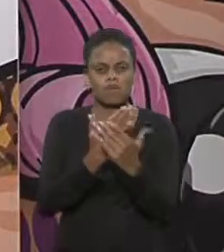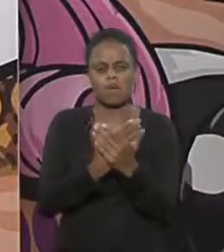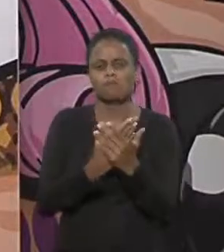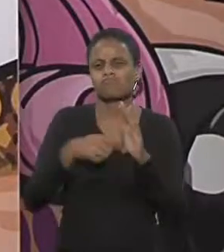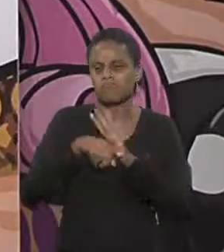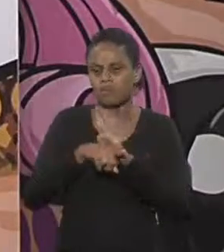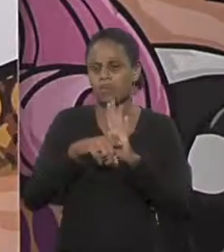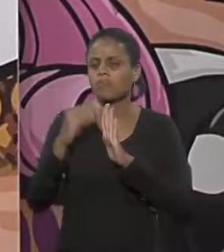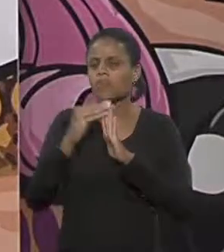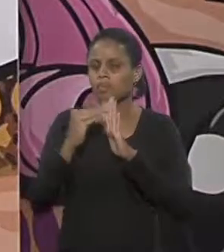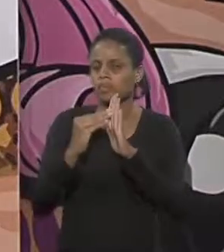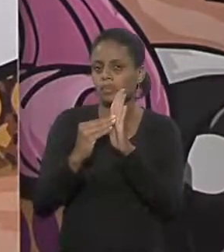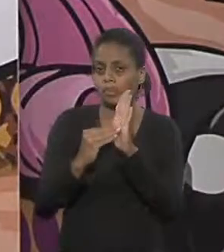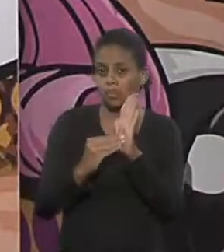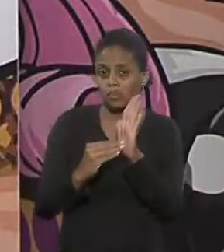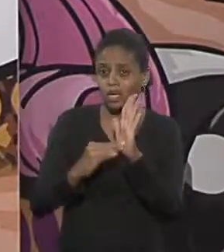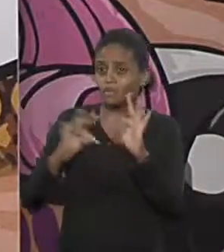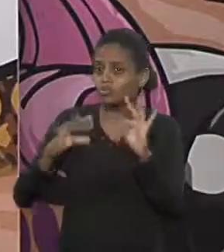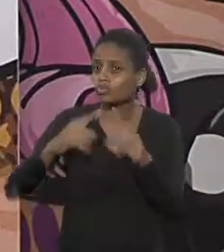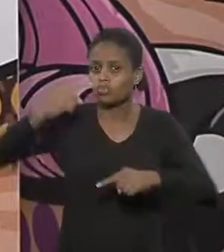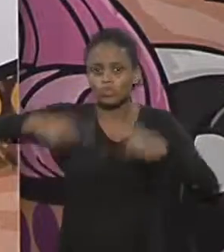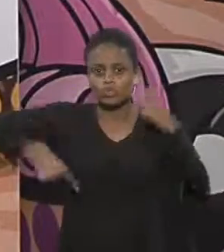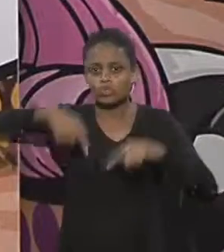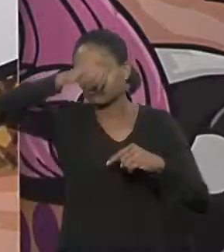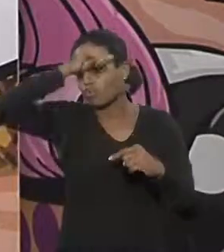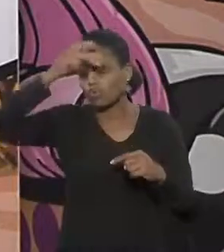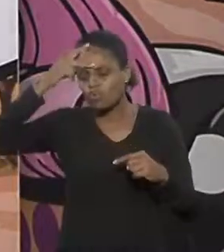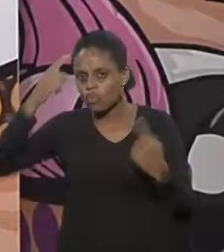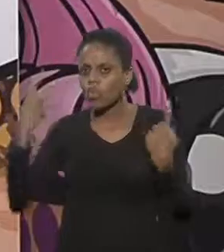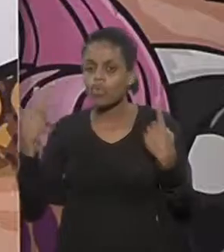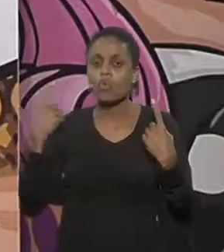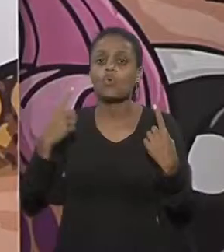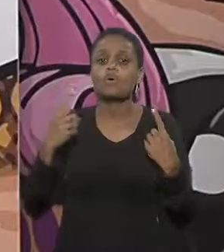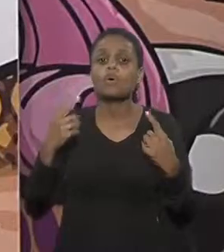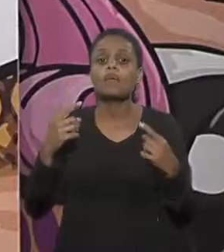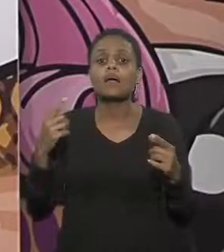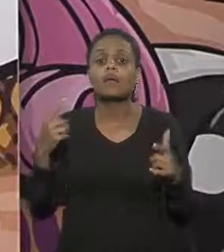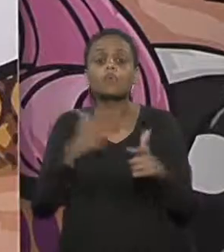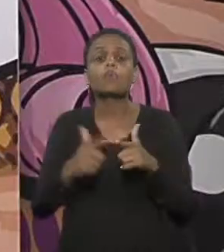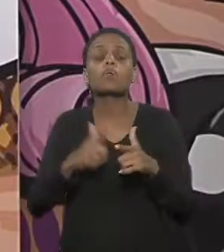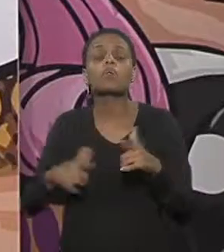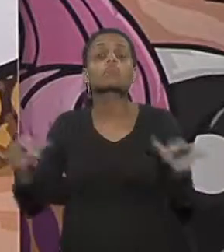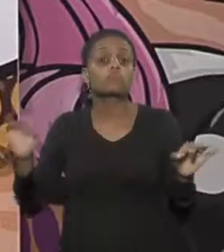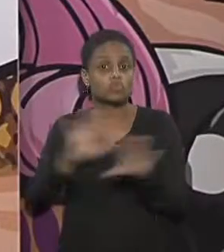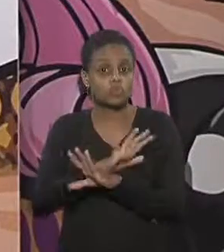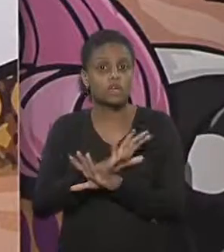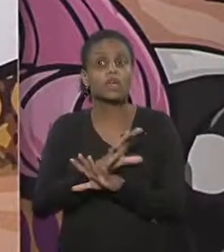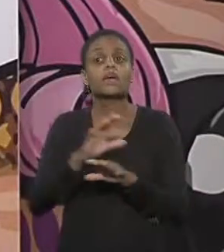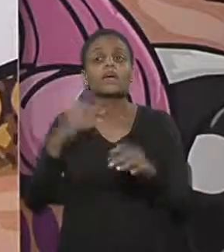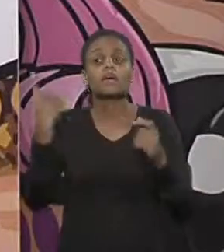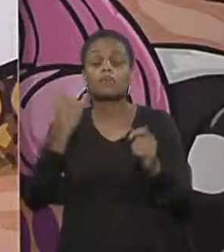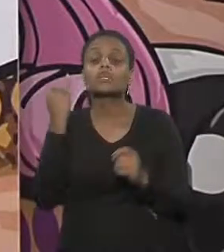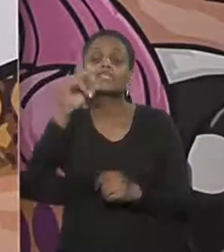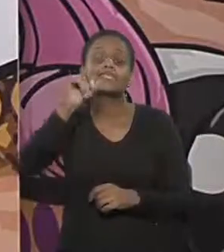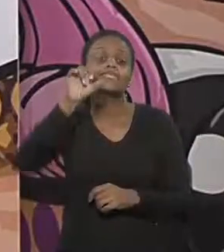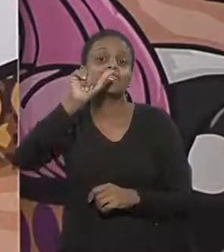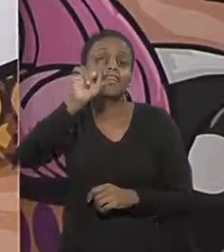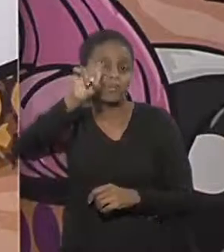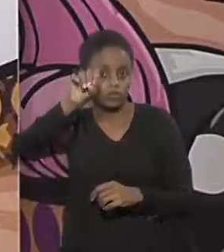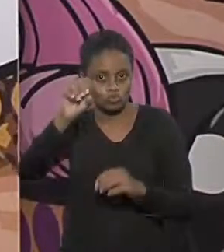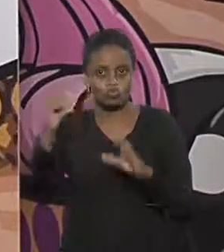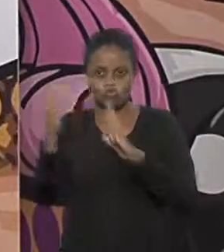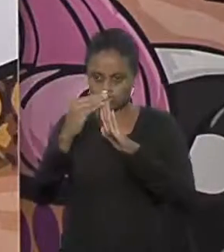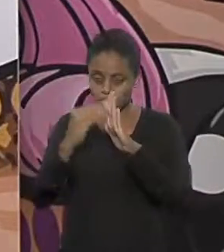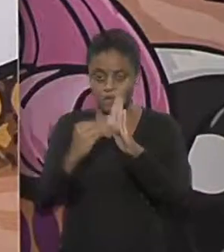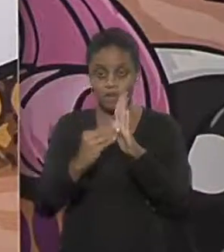a elaboração desse estudo que se norteia aí políticas públicas de enfrentamento contra a mulher a partir de dados. E